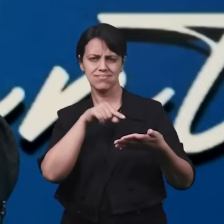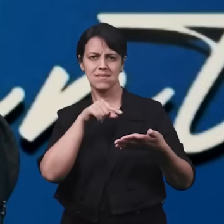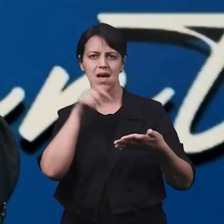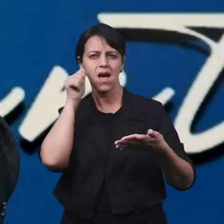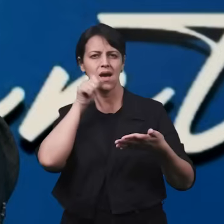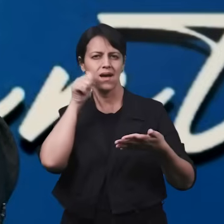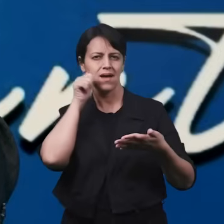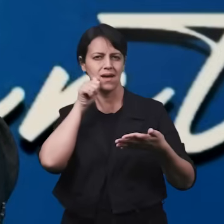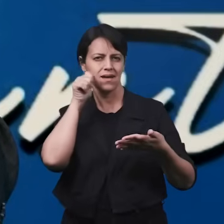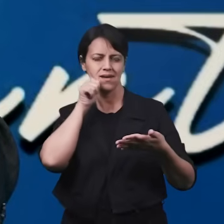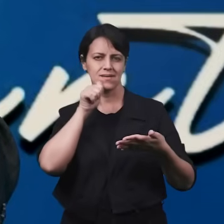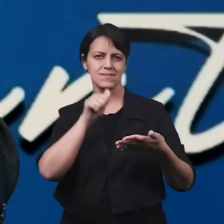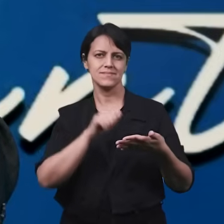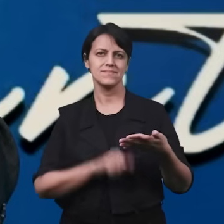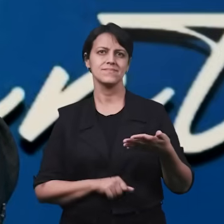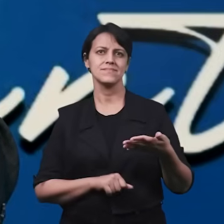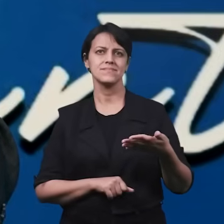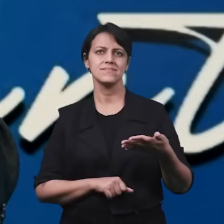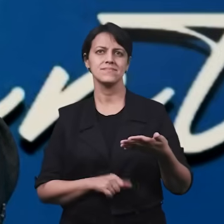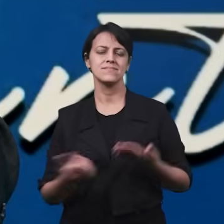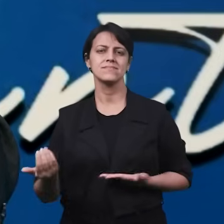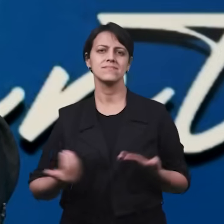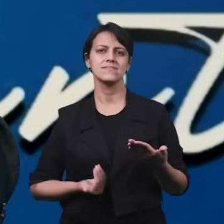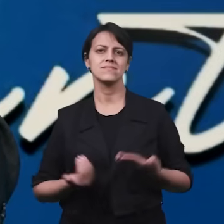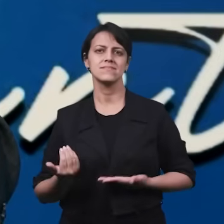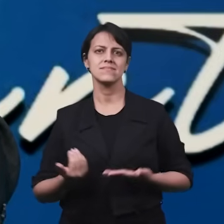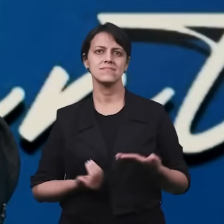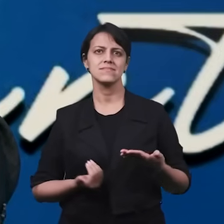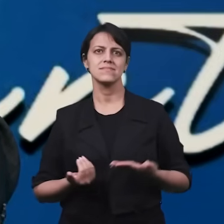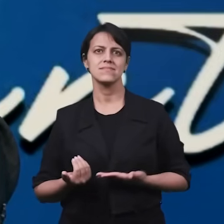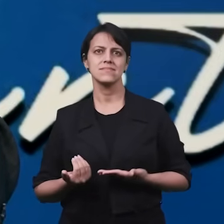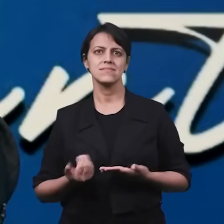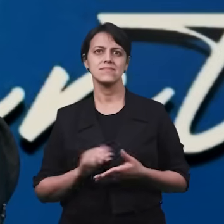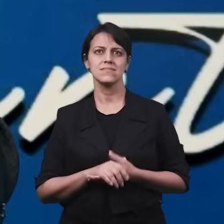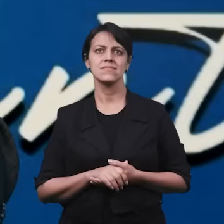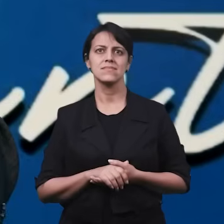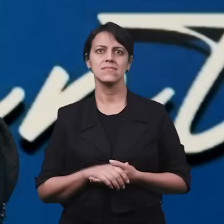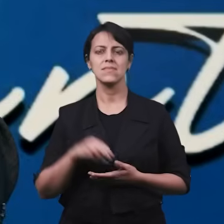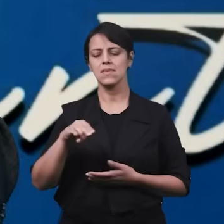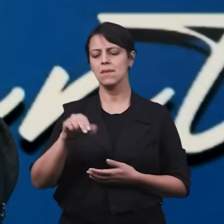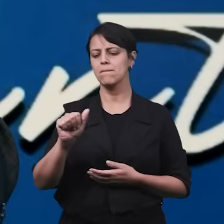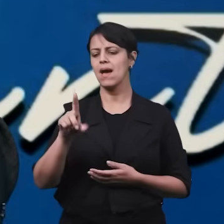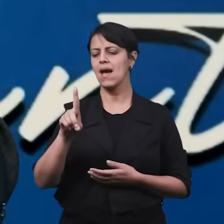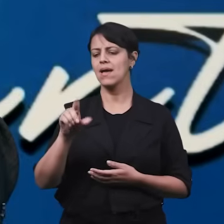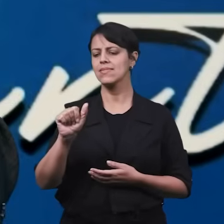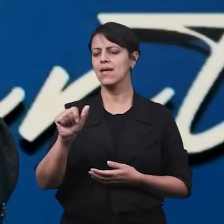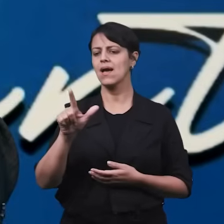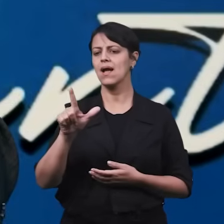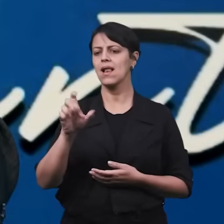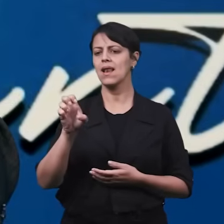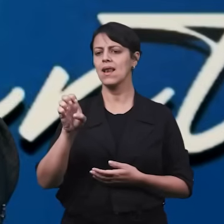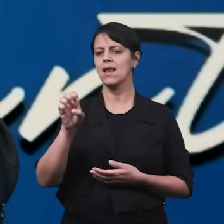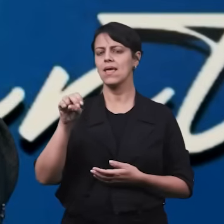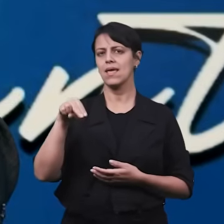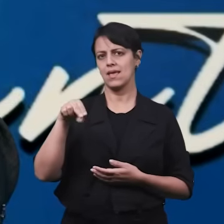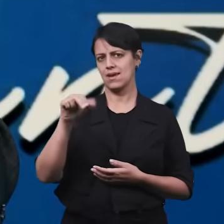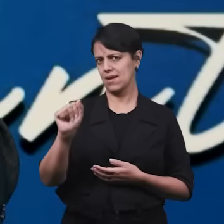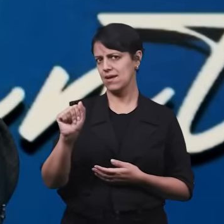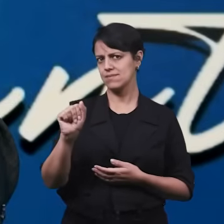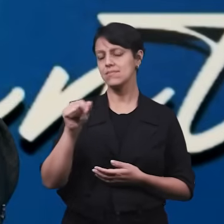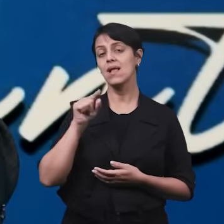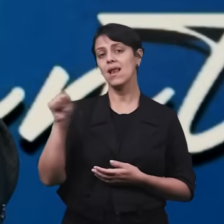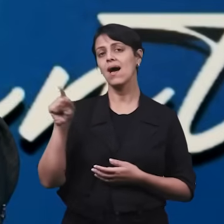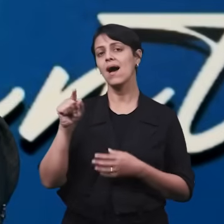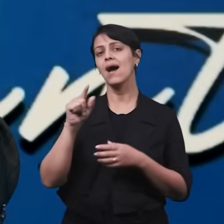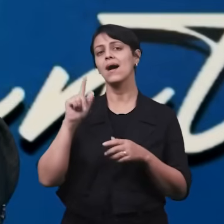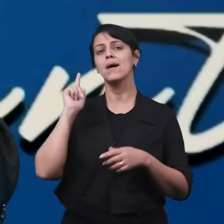uma irmã que ela entrou no nosso site. Ela trata-se da irmã Madalena de Governador Valadares. Atualmente ela mora em Iúna,